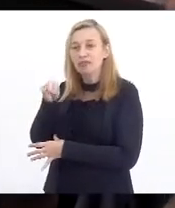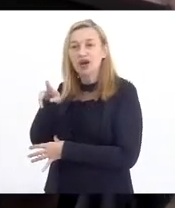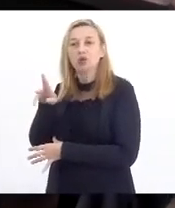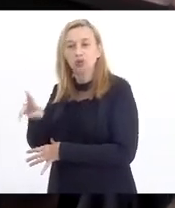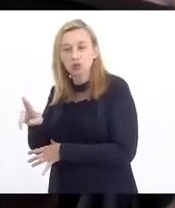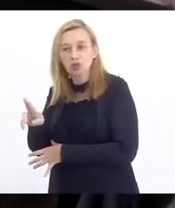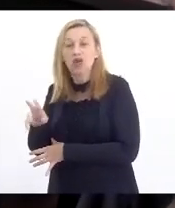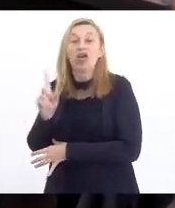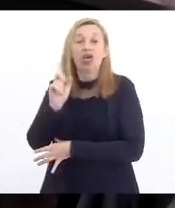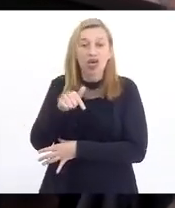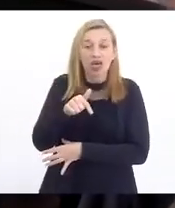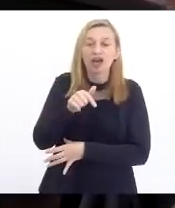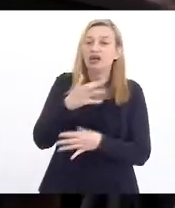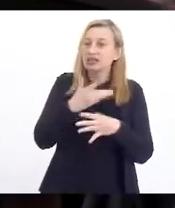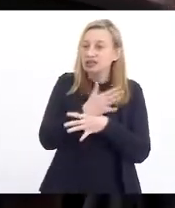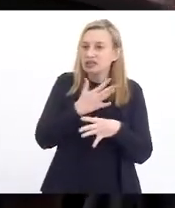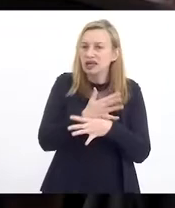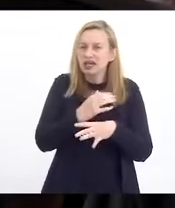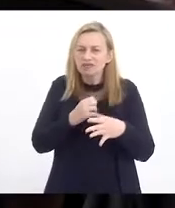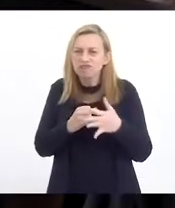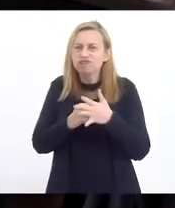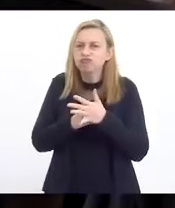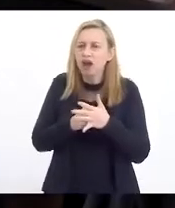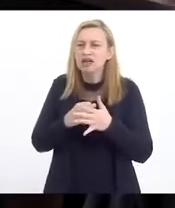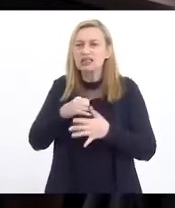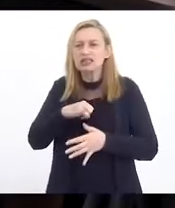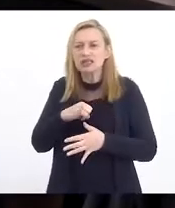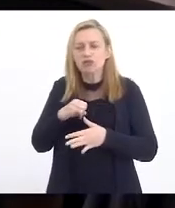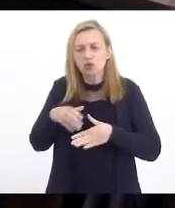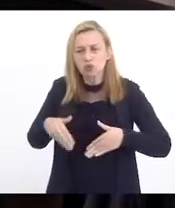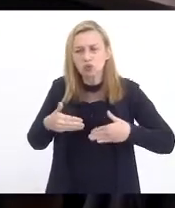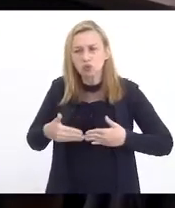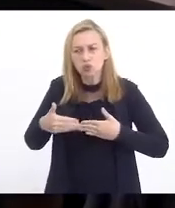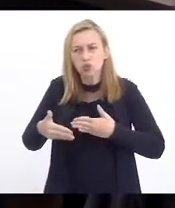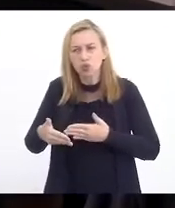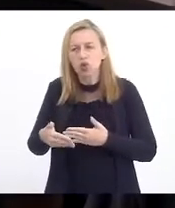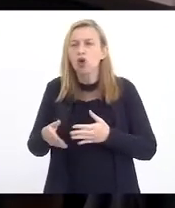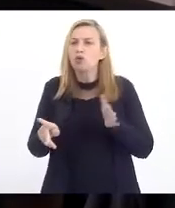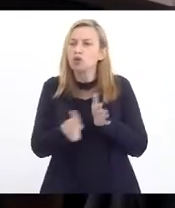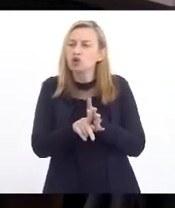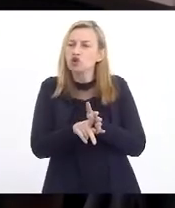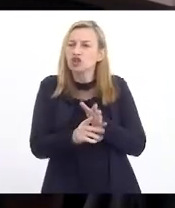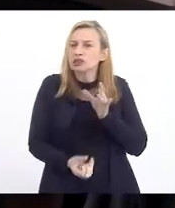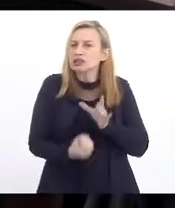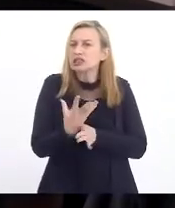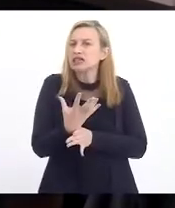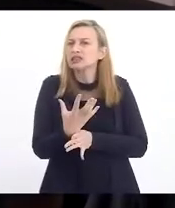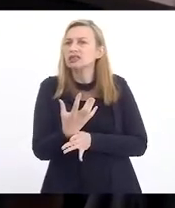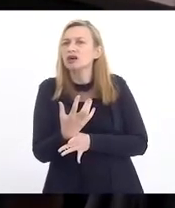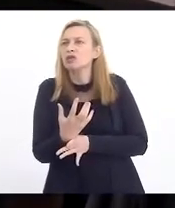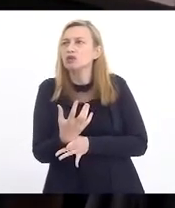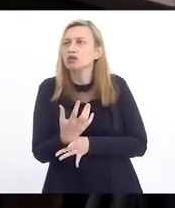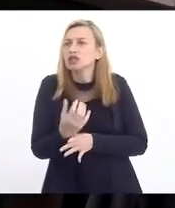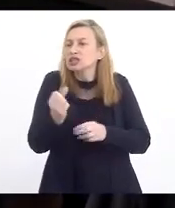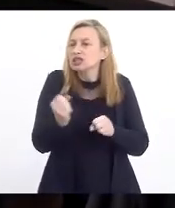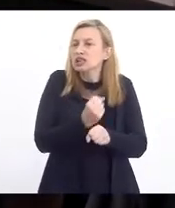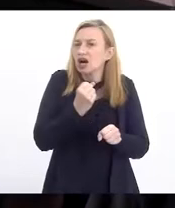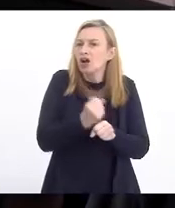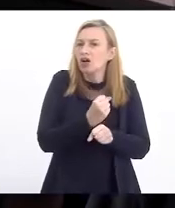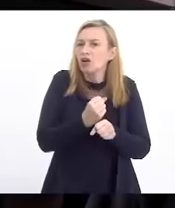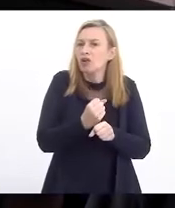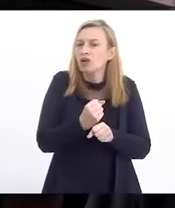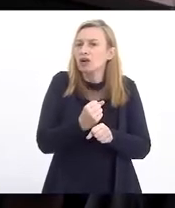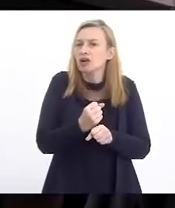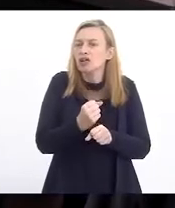também a cidade mais impactada se fosse levado adiante o projeto de construção da obra de proteção da